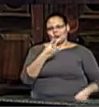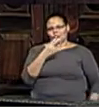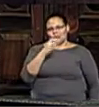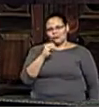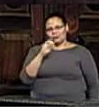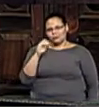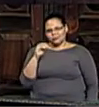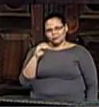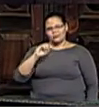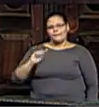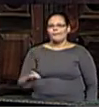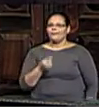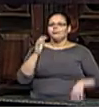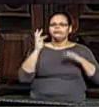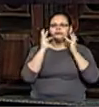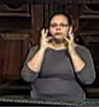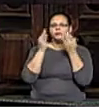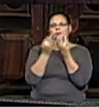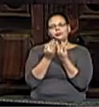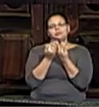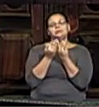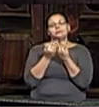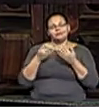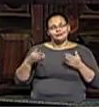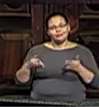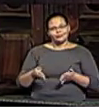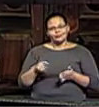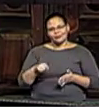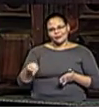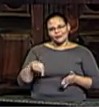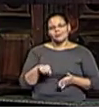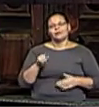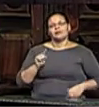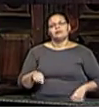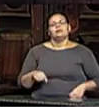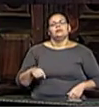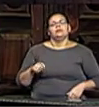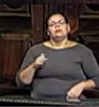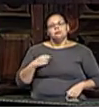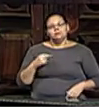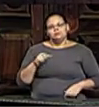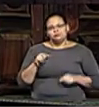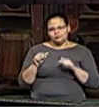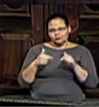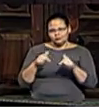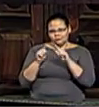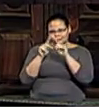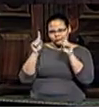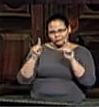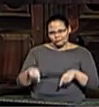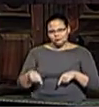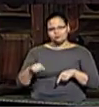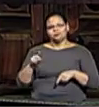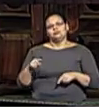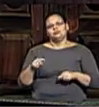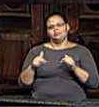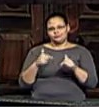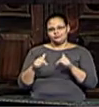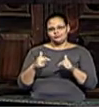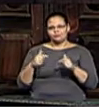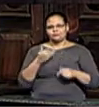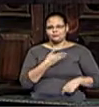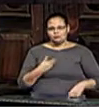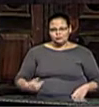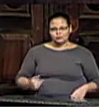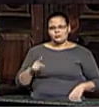400.000 famílias que são alcançadas pelos servidores públicos. É o aluguel social, é o